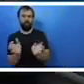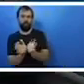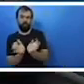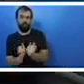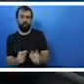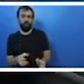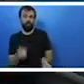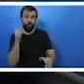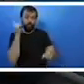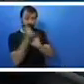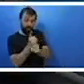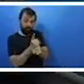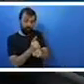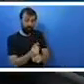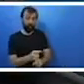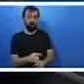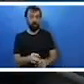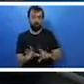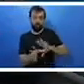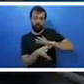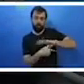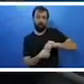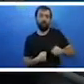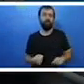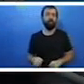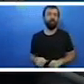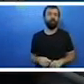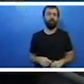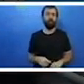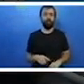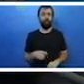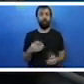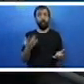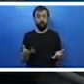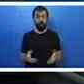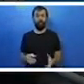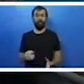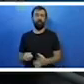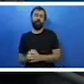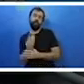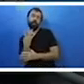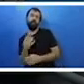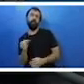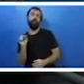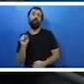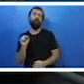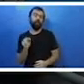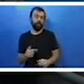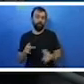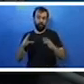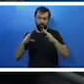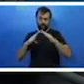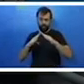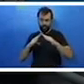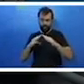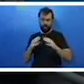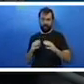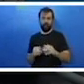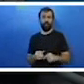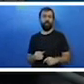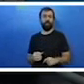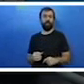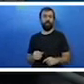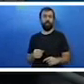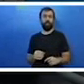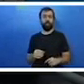o que aconteceu? Eles criaram as casas de fundição. Como o ouro era transportado